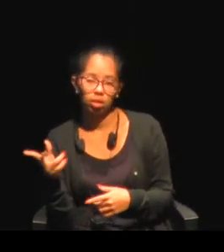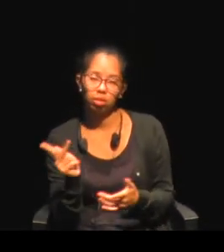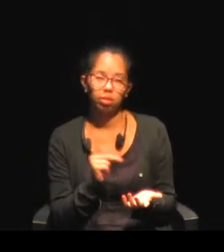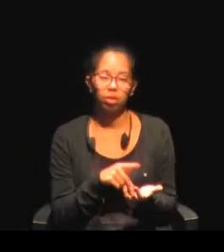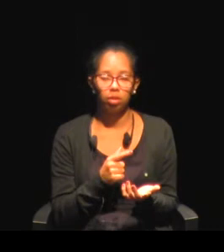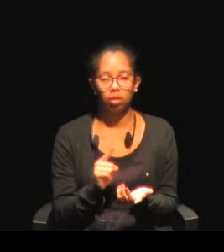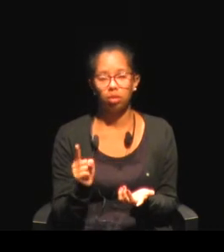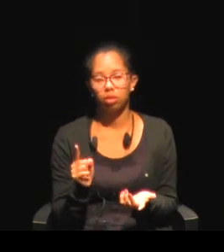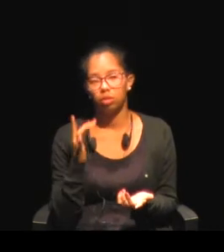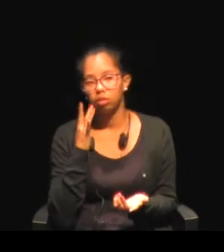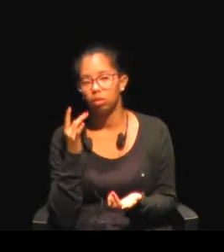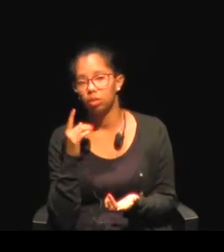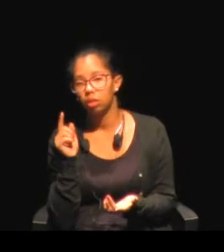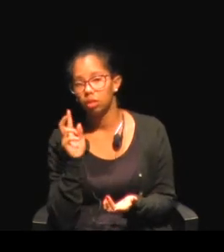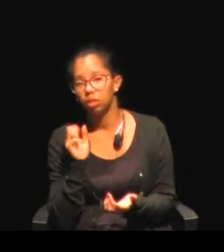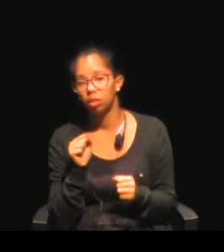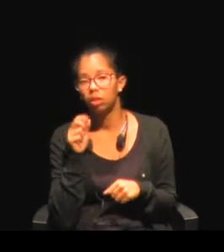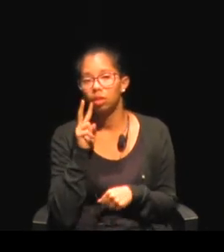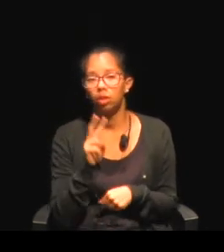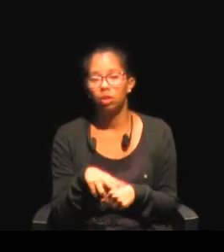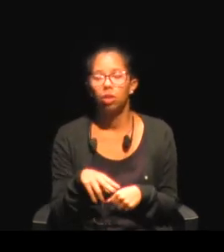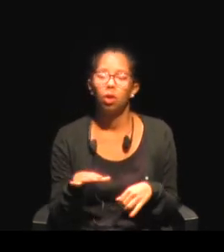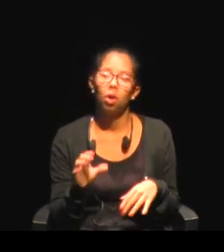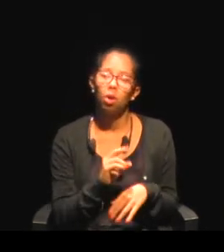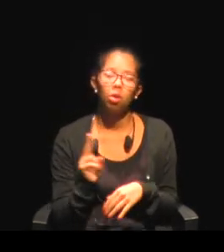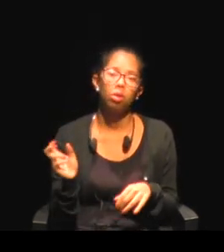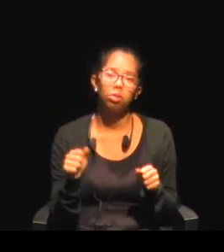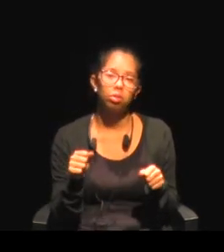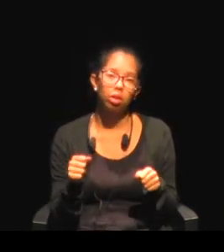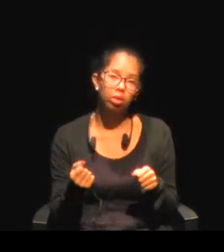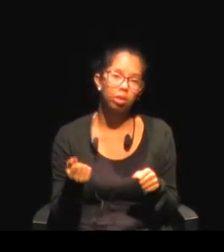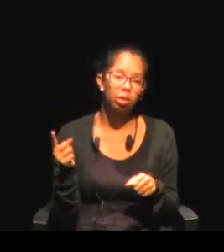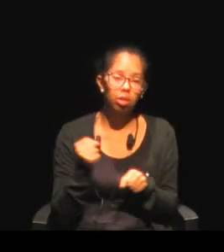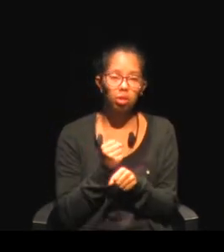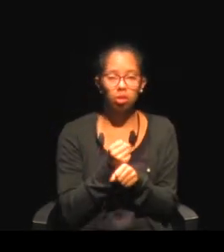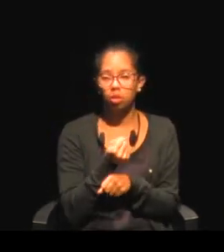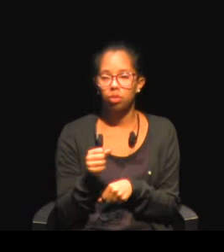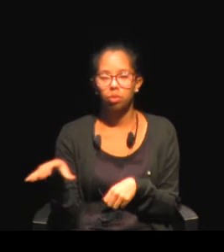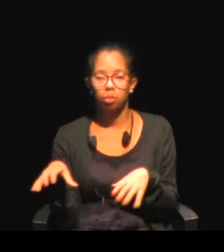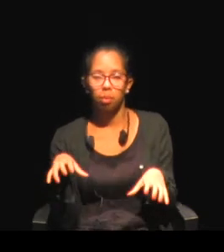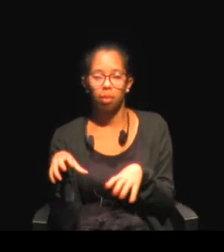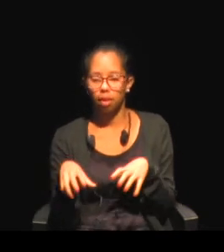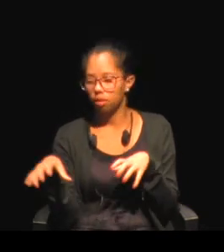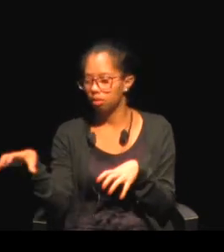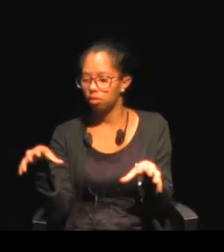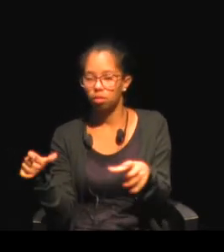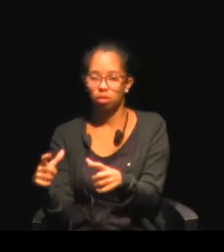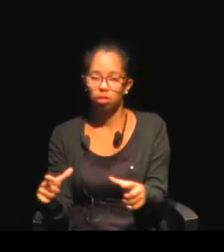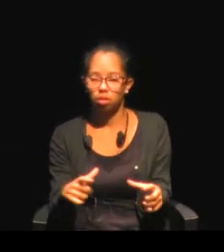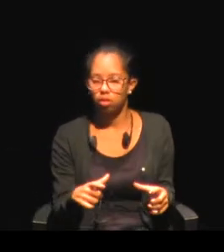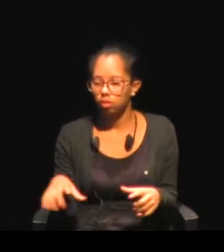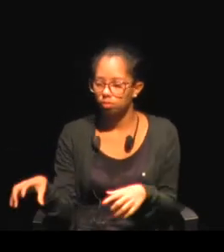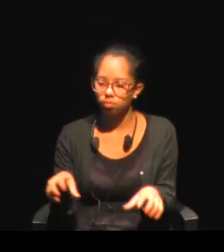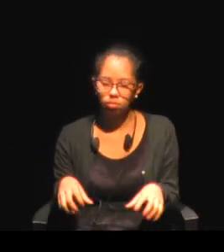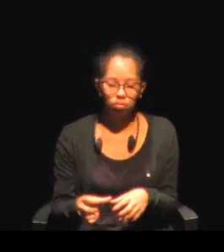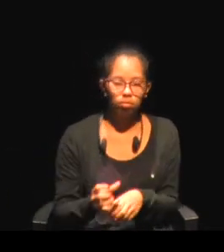privada dos guaranis, para a coisa pública, que era a rua. O